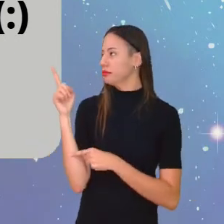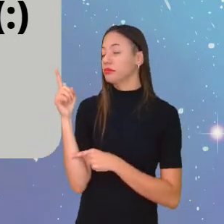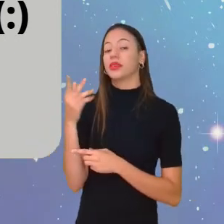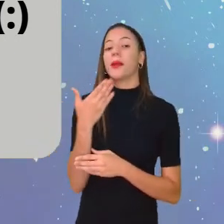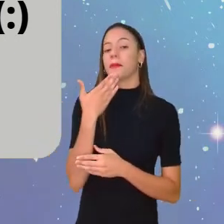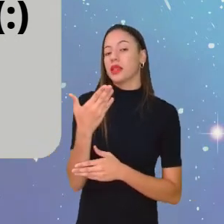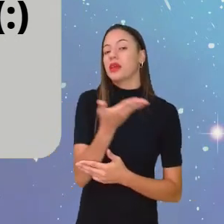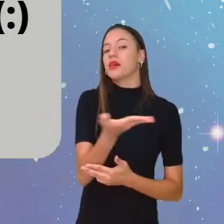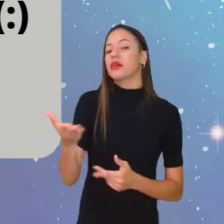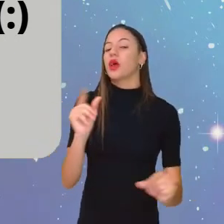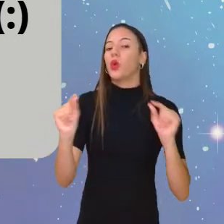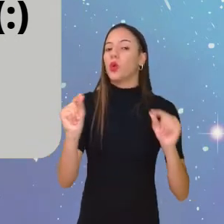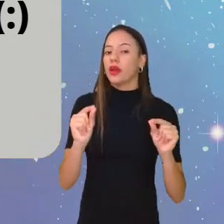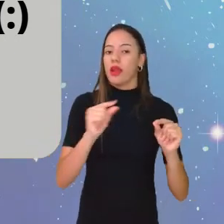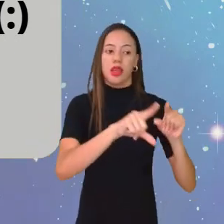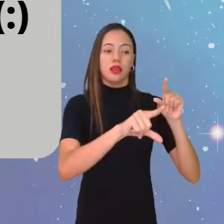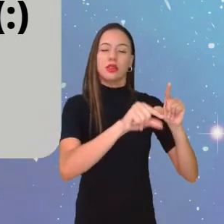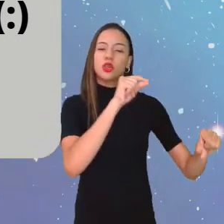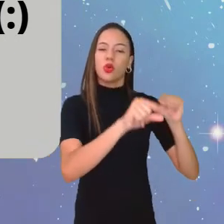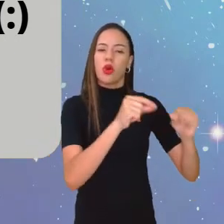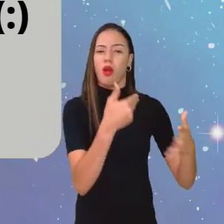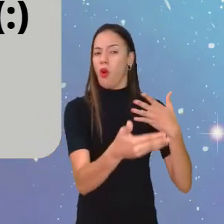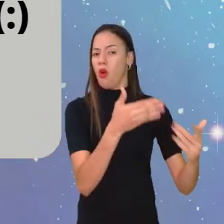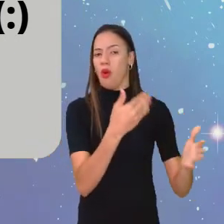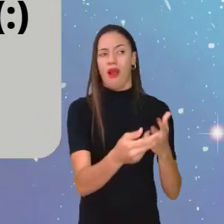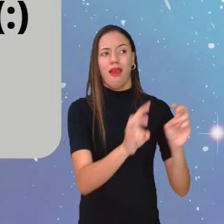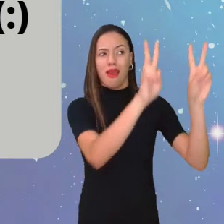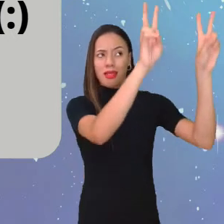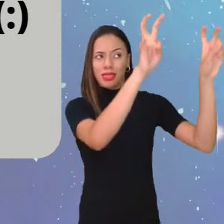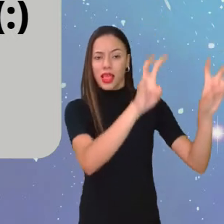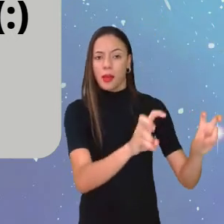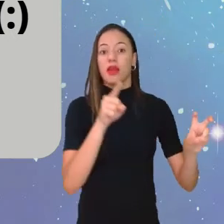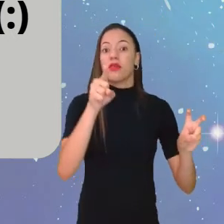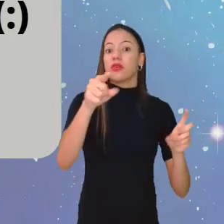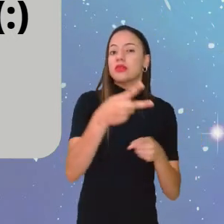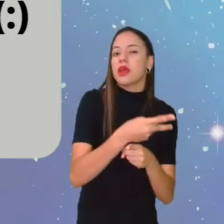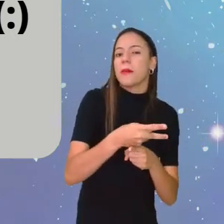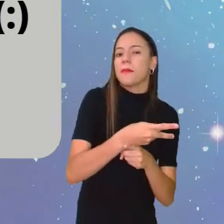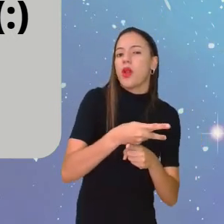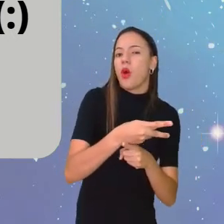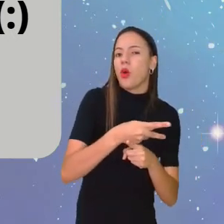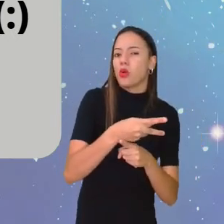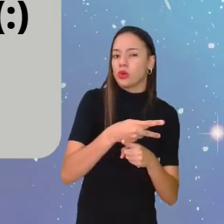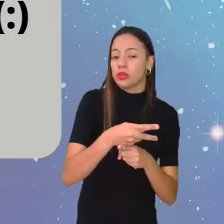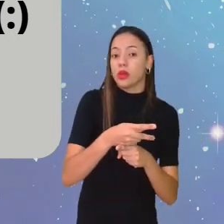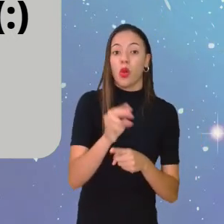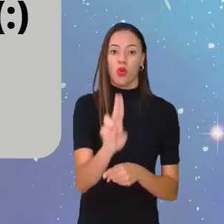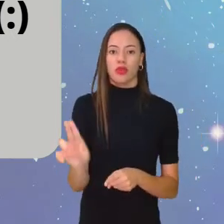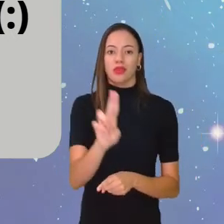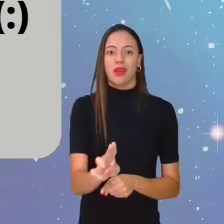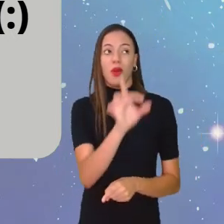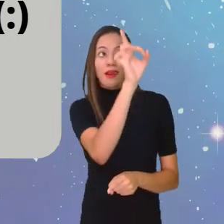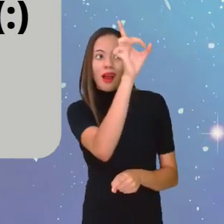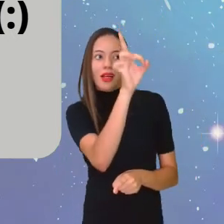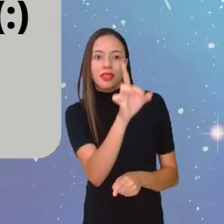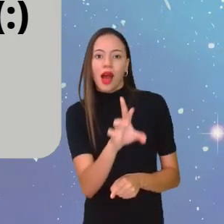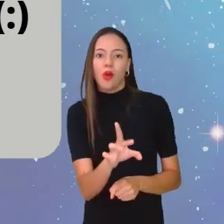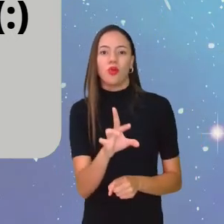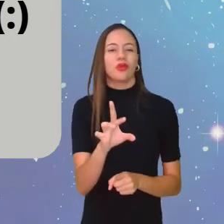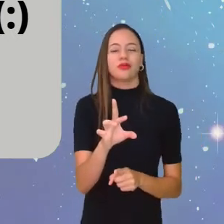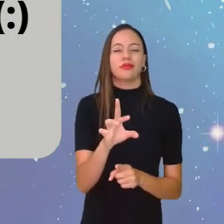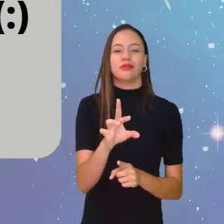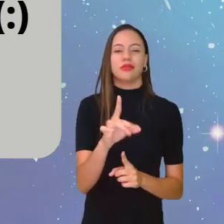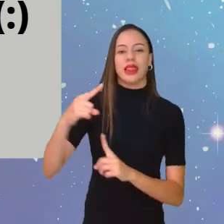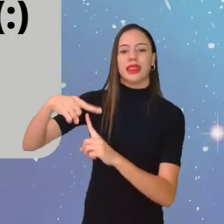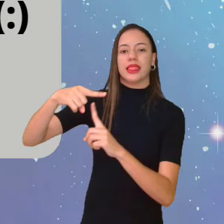Carla, simplesmente o seguinte: escolha um tema qualquer e faça uma busca usando cada uma dessas diferentes